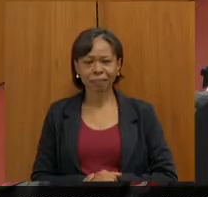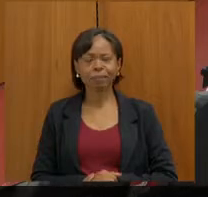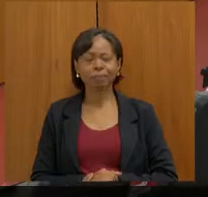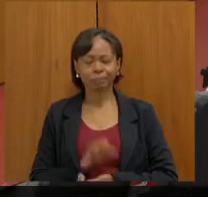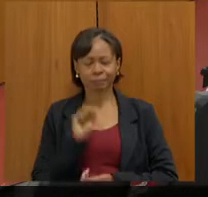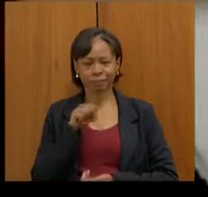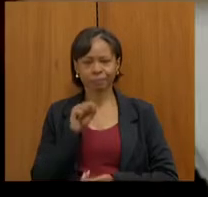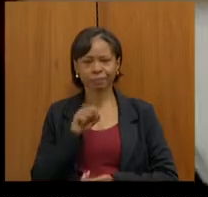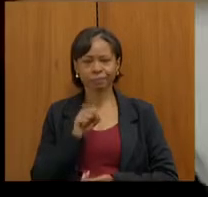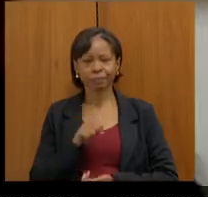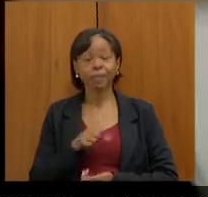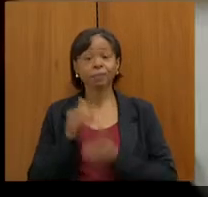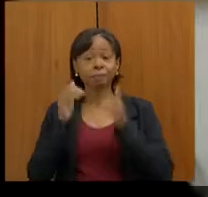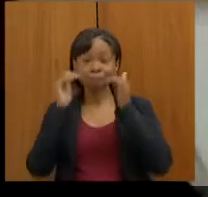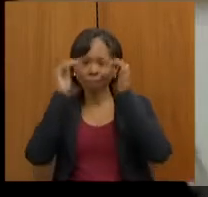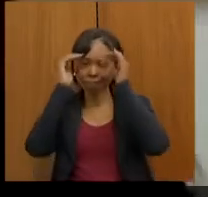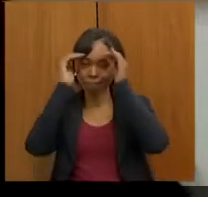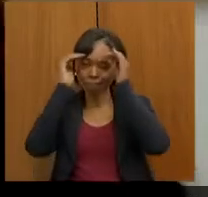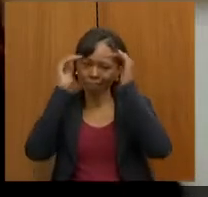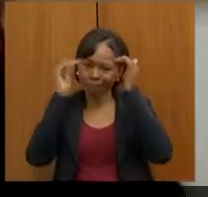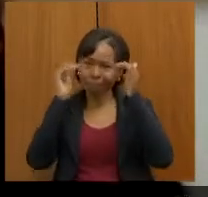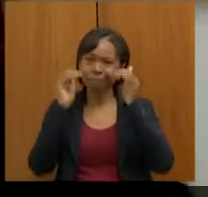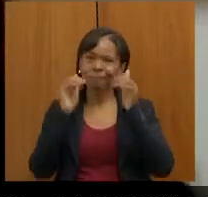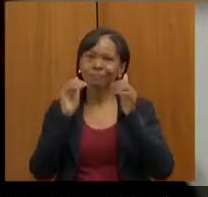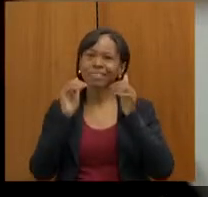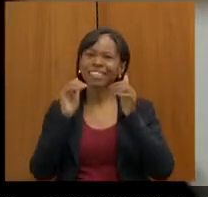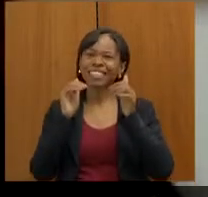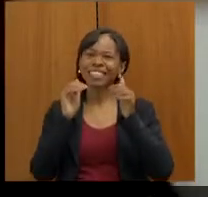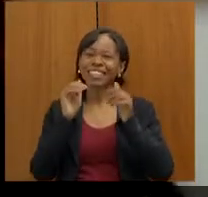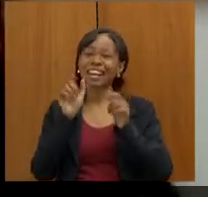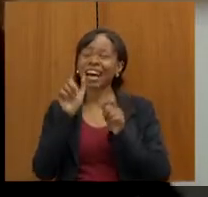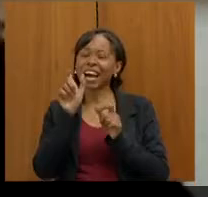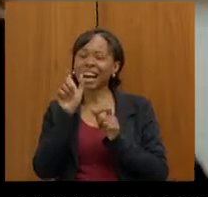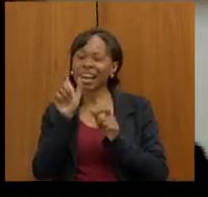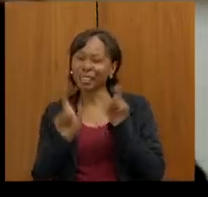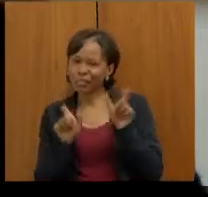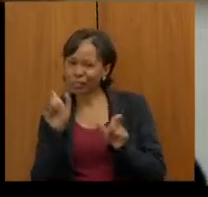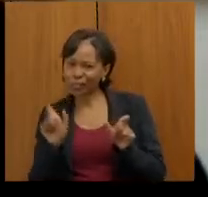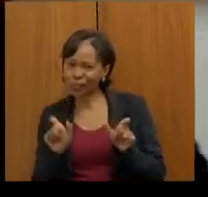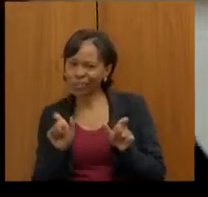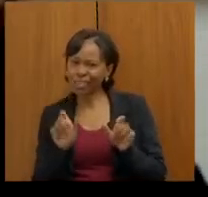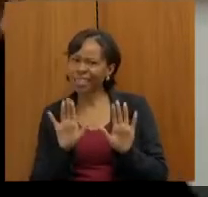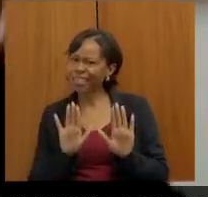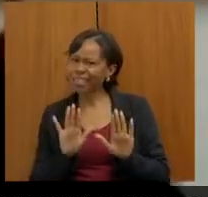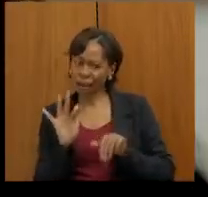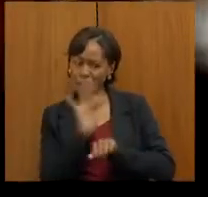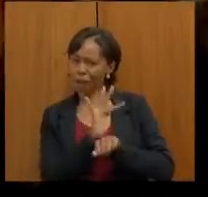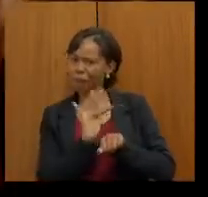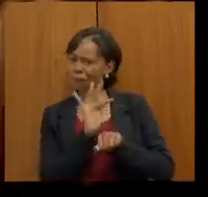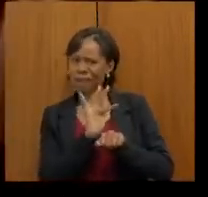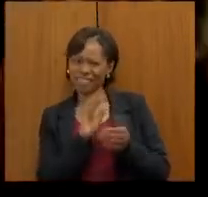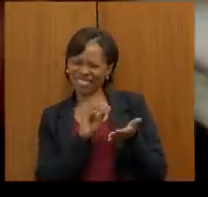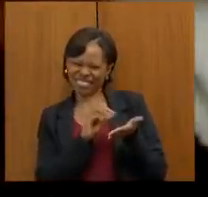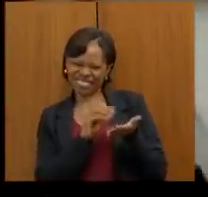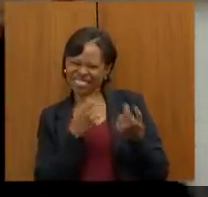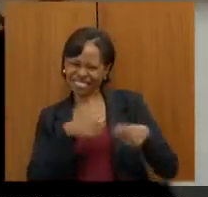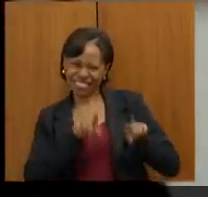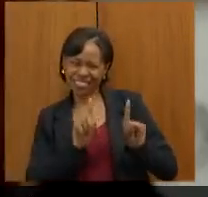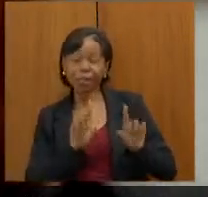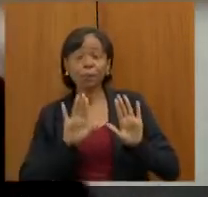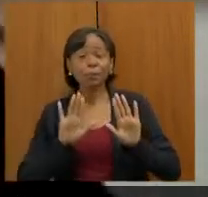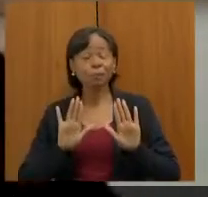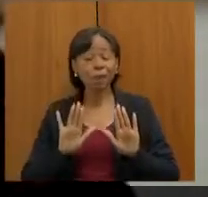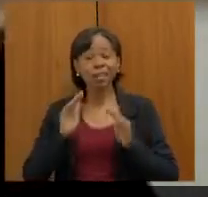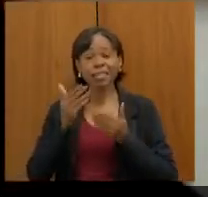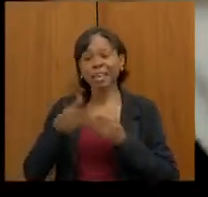obtendo nessa qualidade EA falta de formalidade do nosso evento mas eu quero cumprimentar a deputada Ana